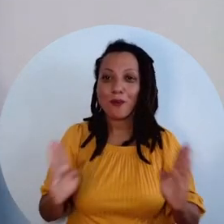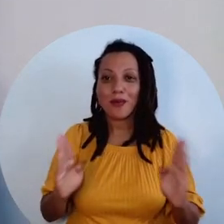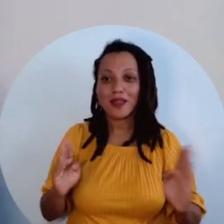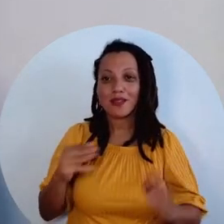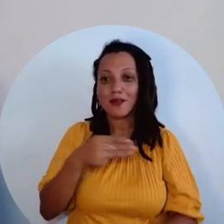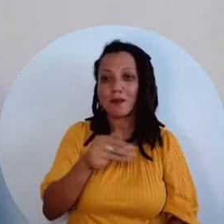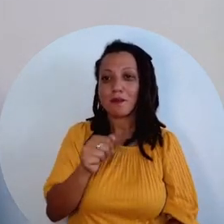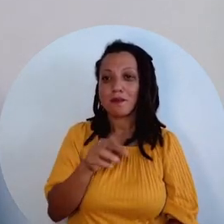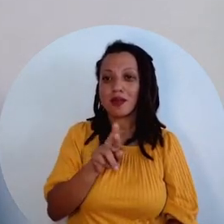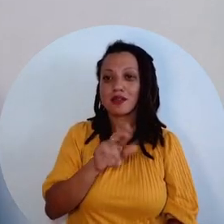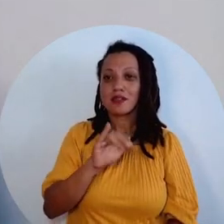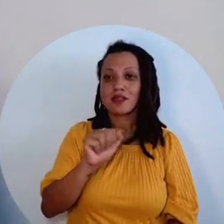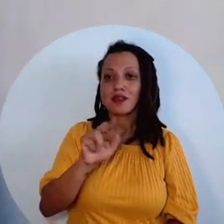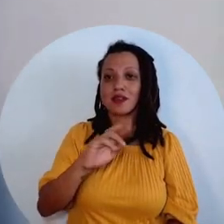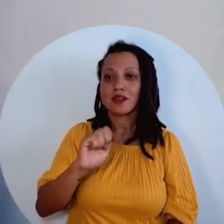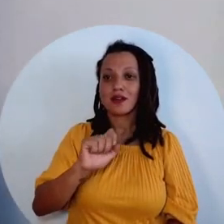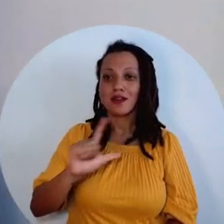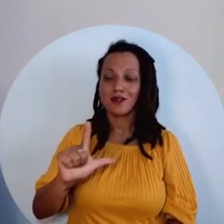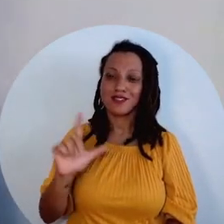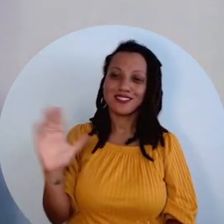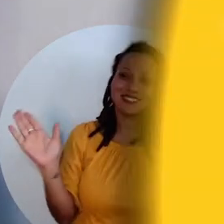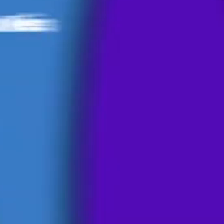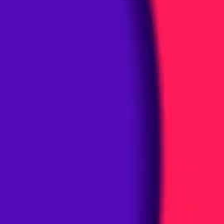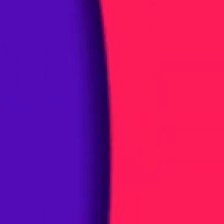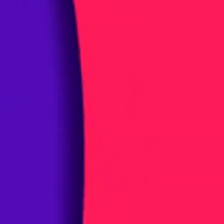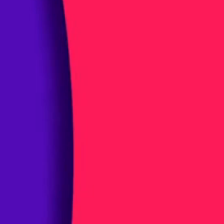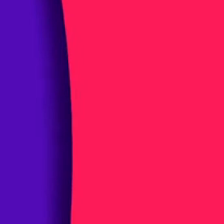momento matriarcal. Tchau!